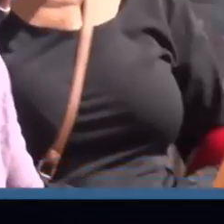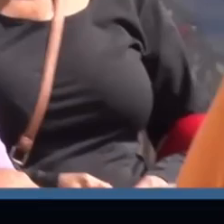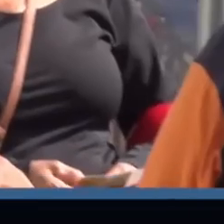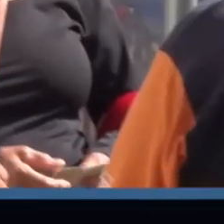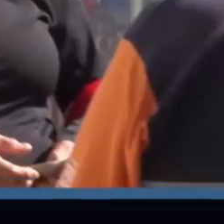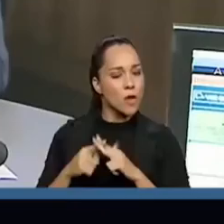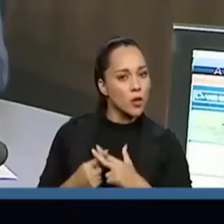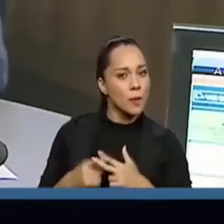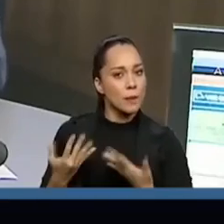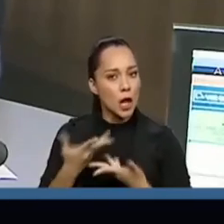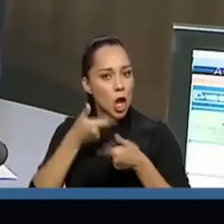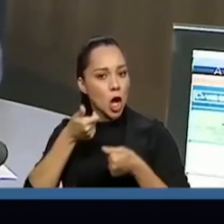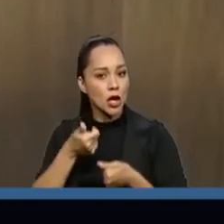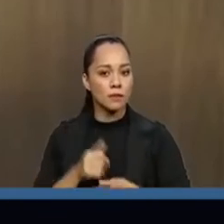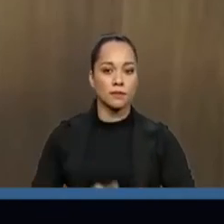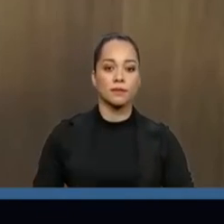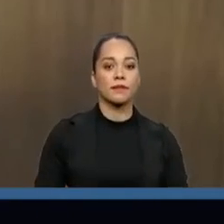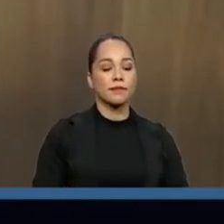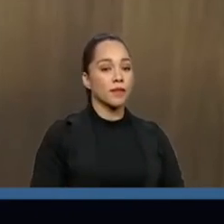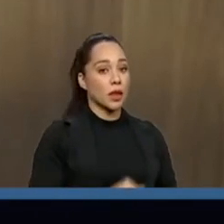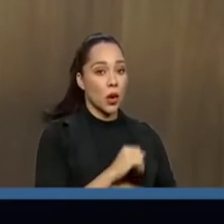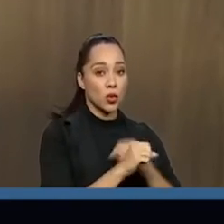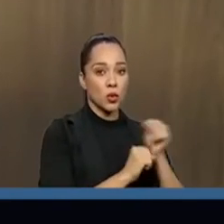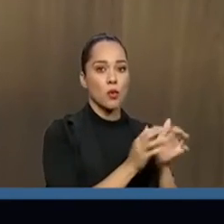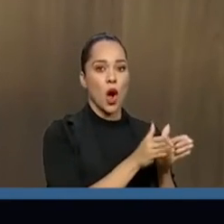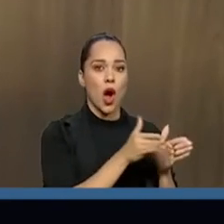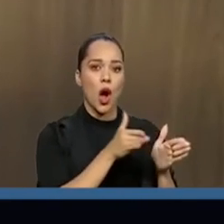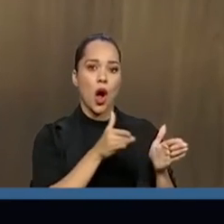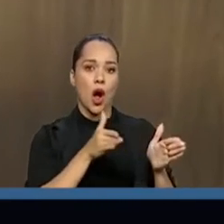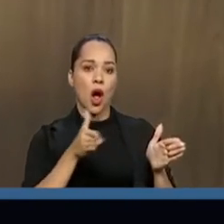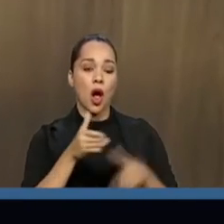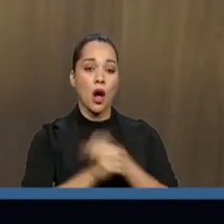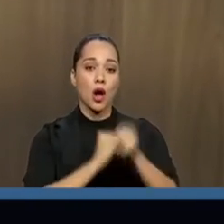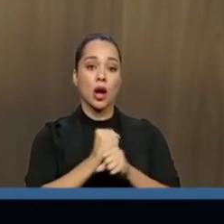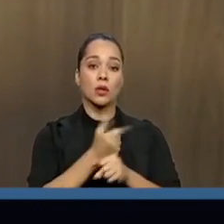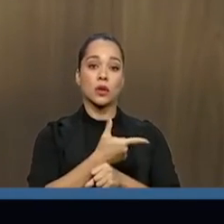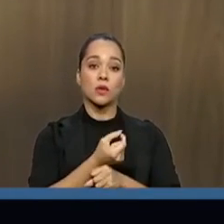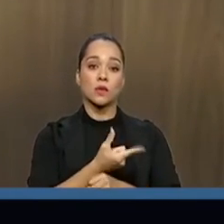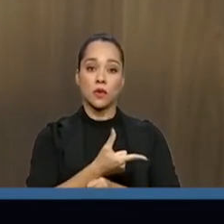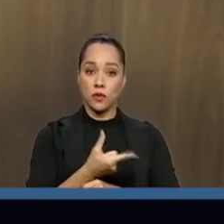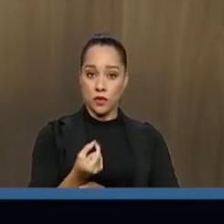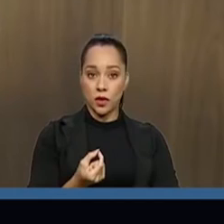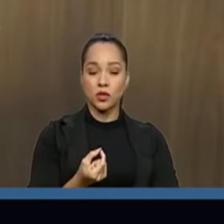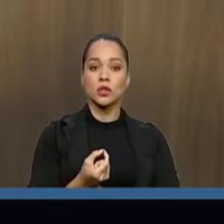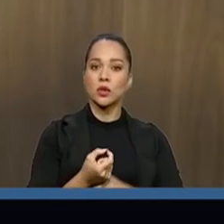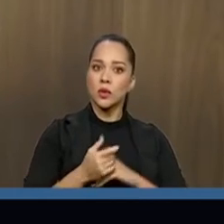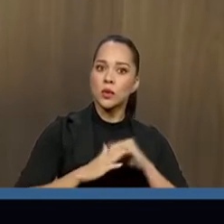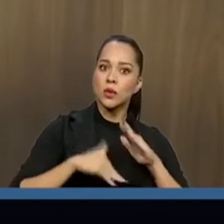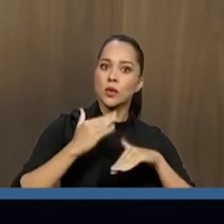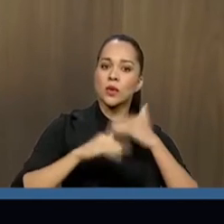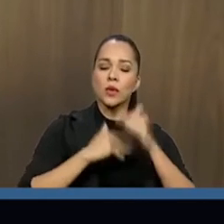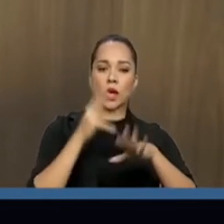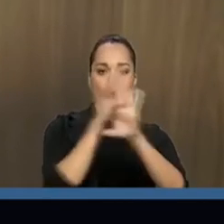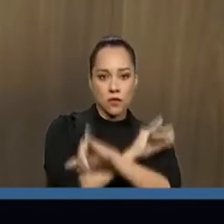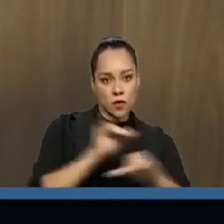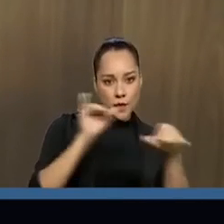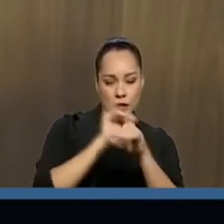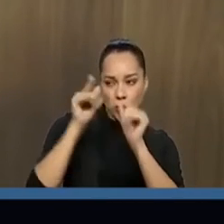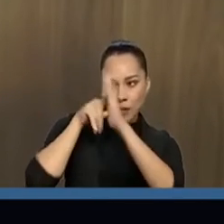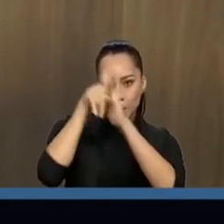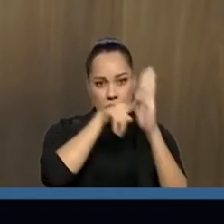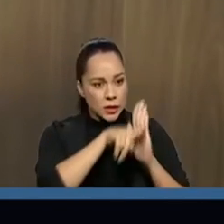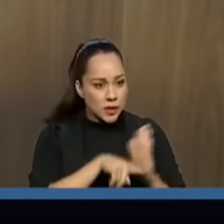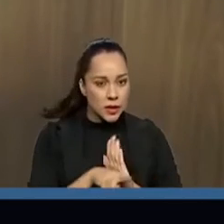que fraudes aconteçam. Durante todo o ano de 2020, né, evoluiu muito o cruzamento de